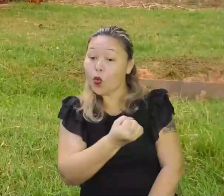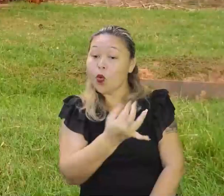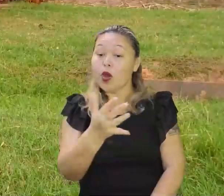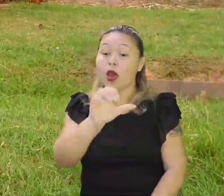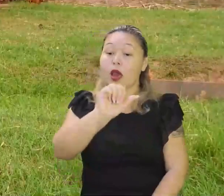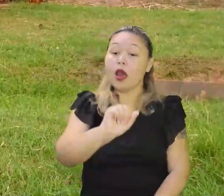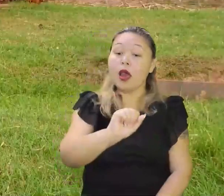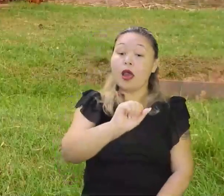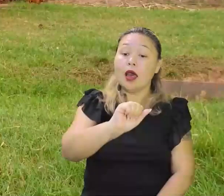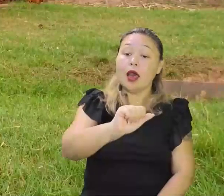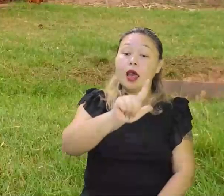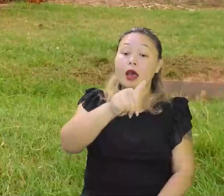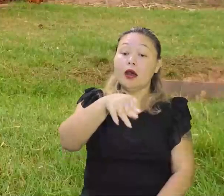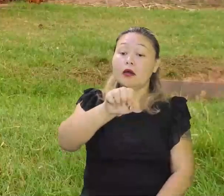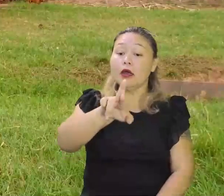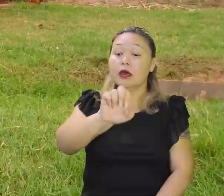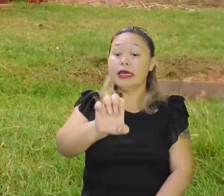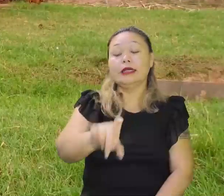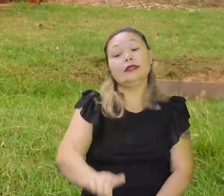alqueire? Quanto? E aí, quanto?